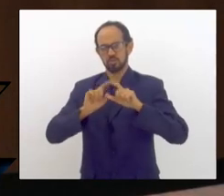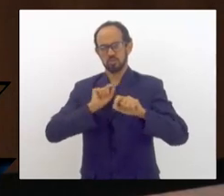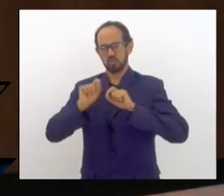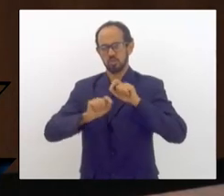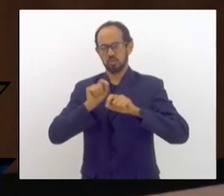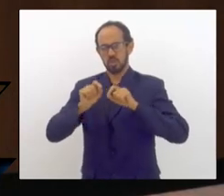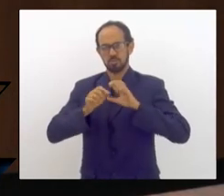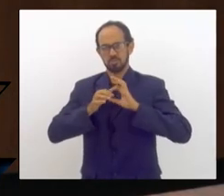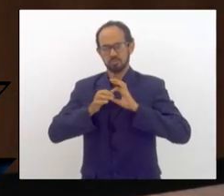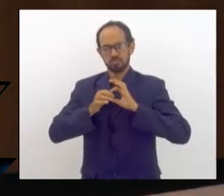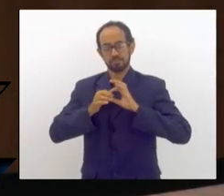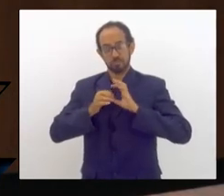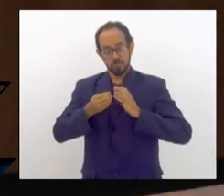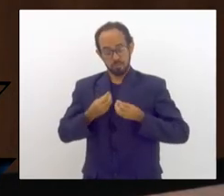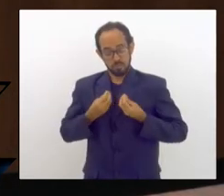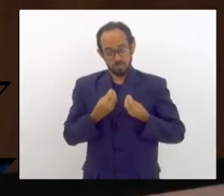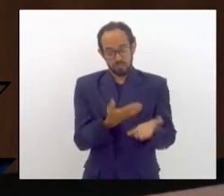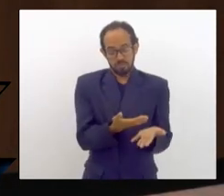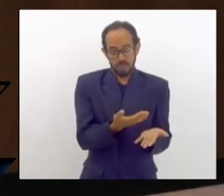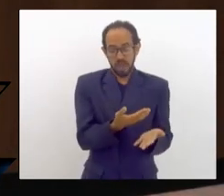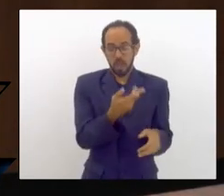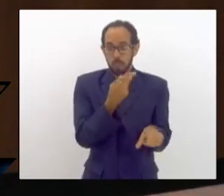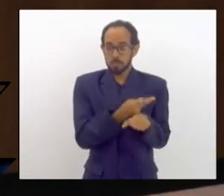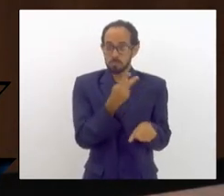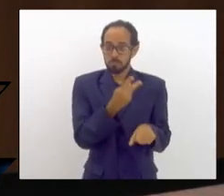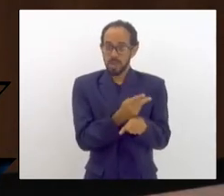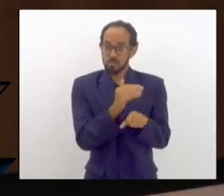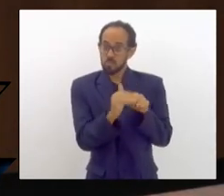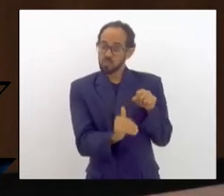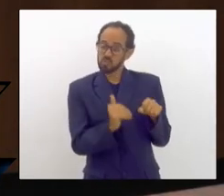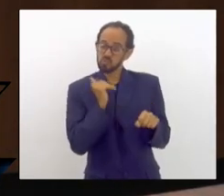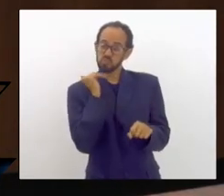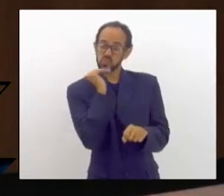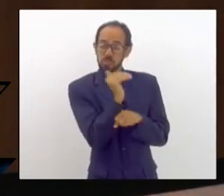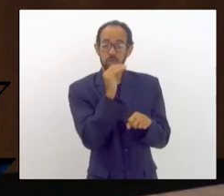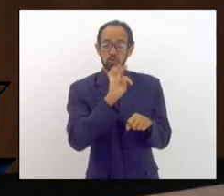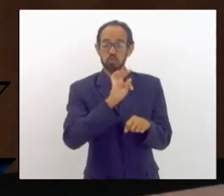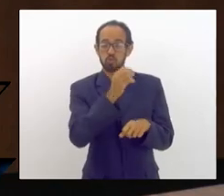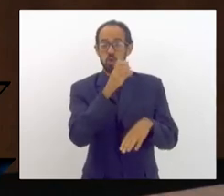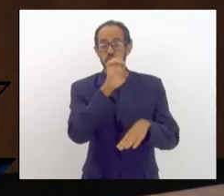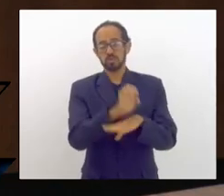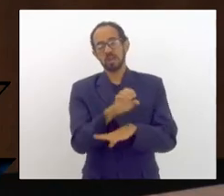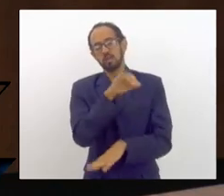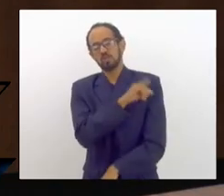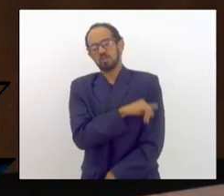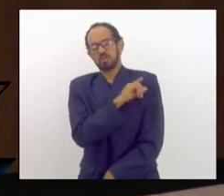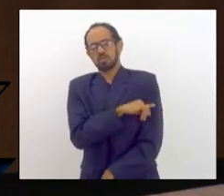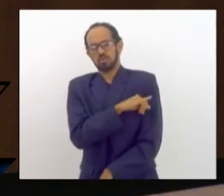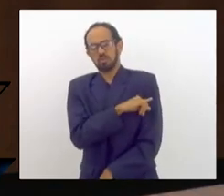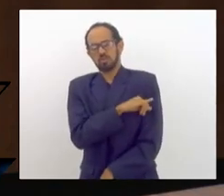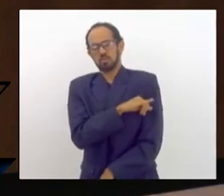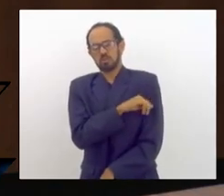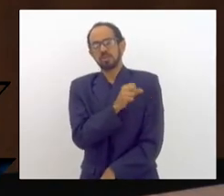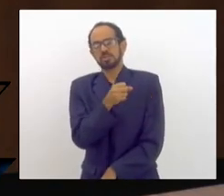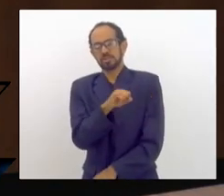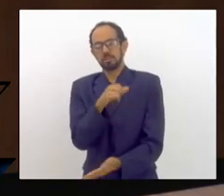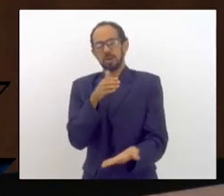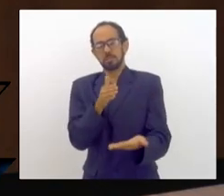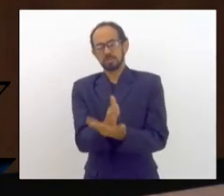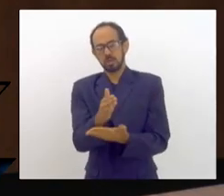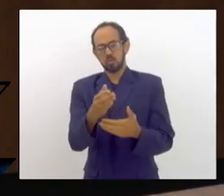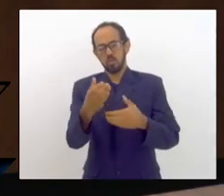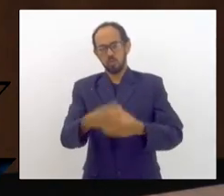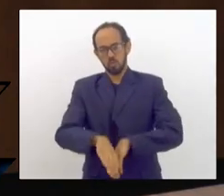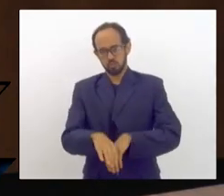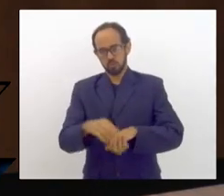uma comenda da maior honraria deste Estado, que é a Medalha Tiradentes. Ora, se para passar num concurso